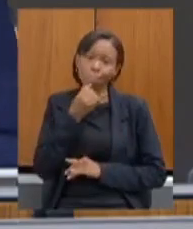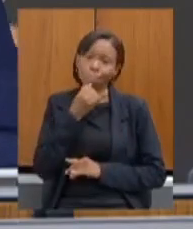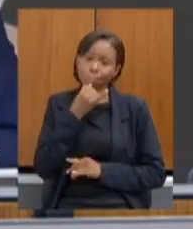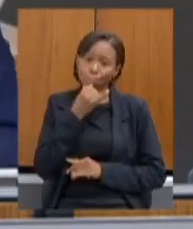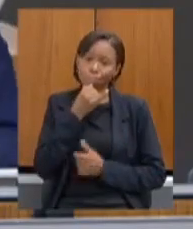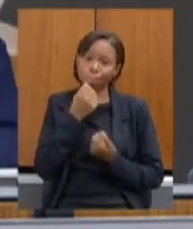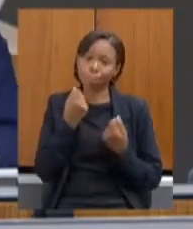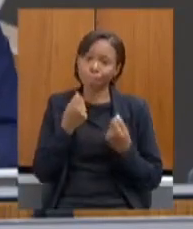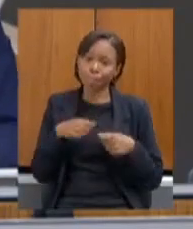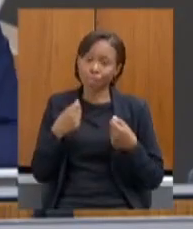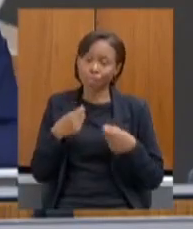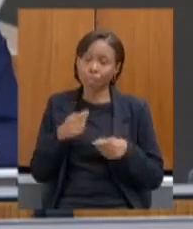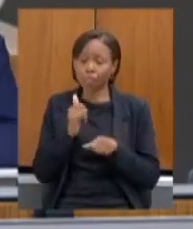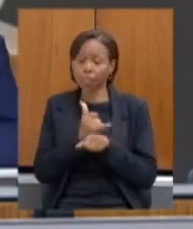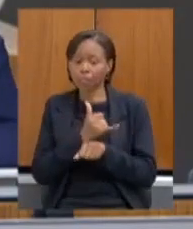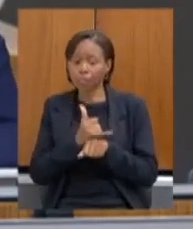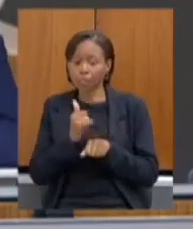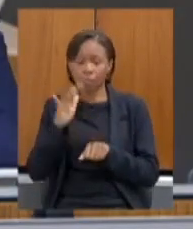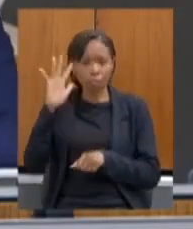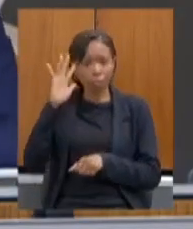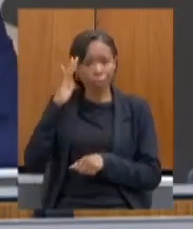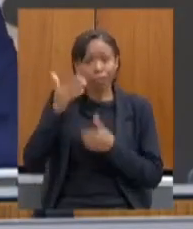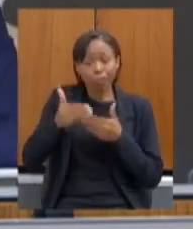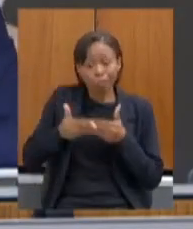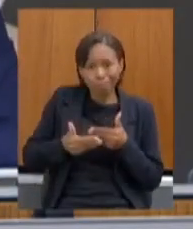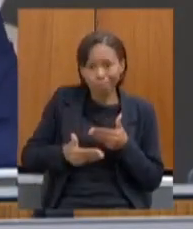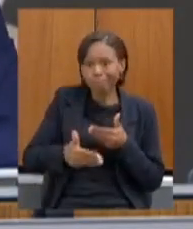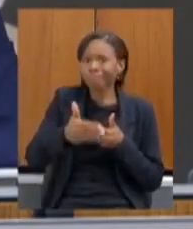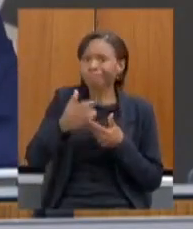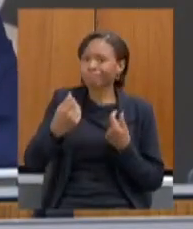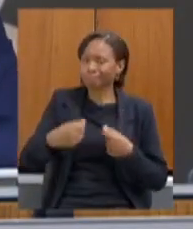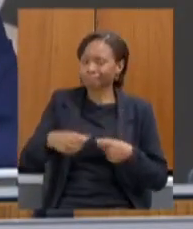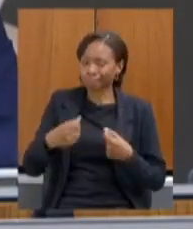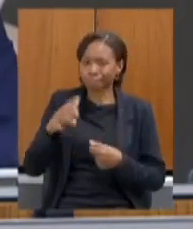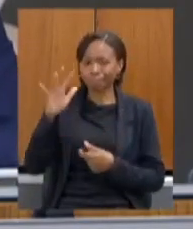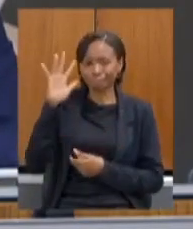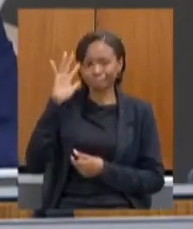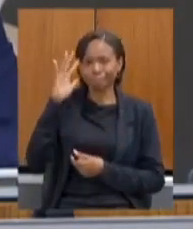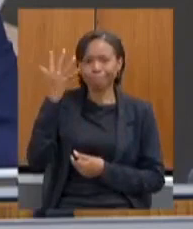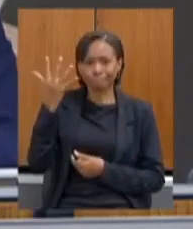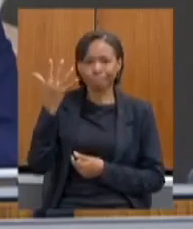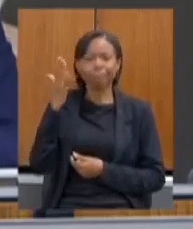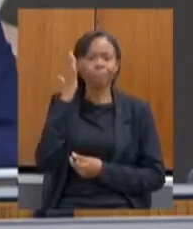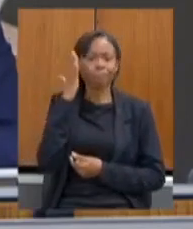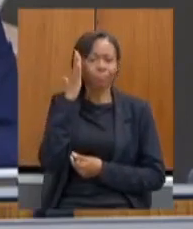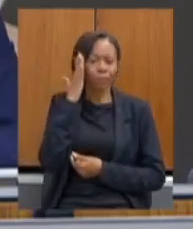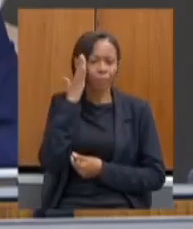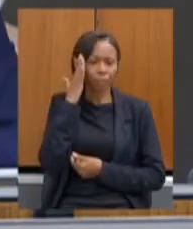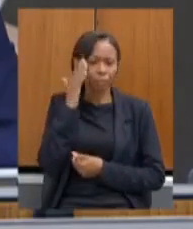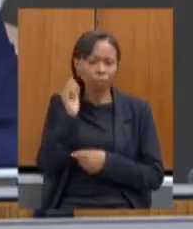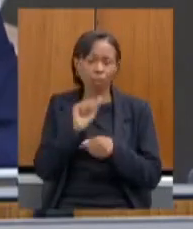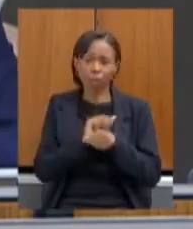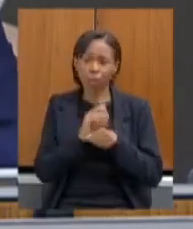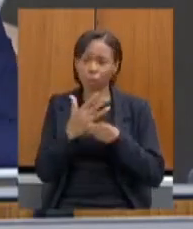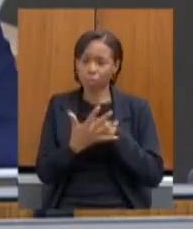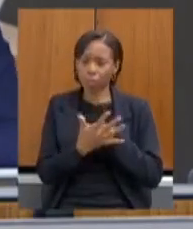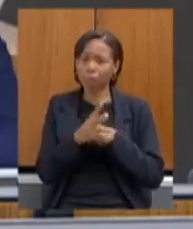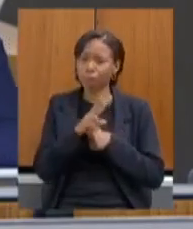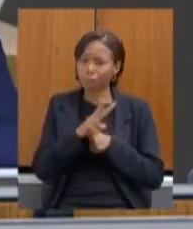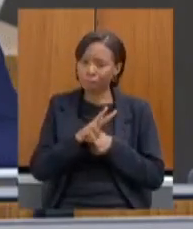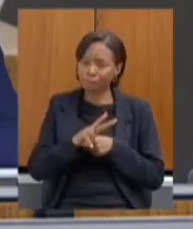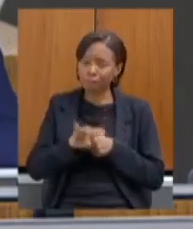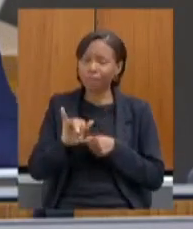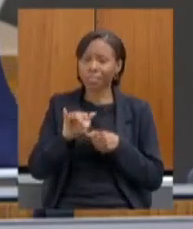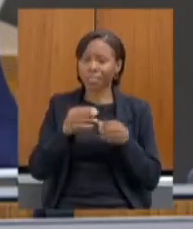alternativas para o que vem pela frente. A gente sabe que a pandemia vai deixar marcas na economia do nosso